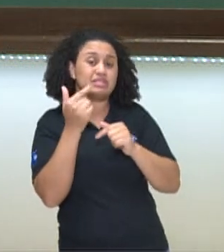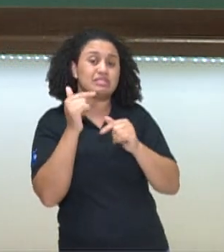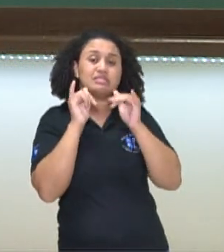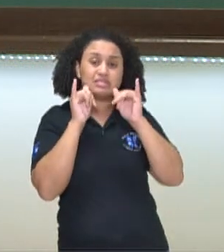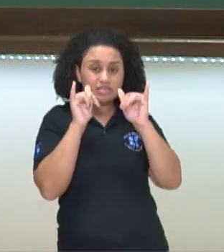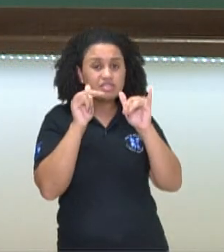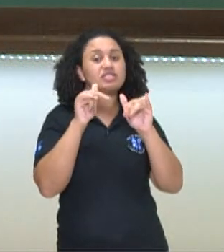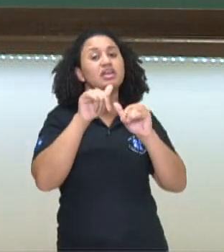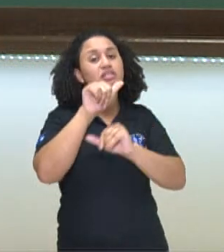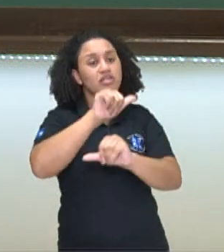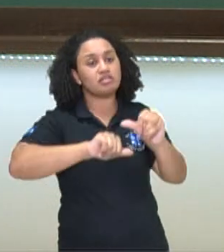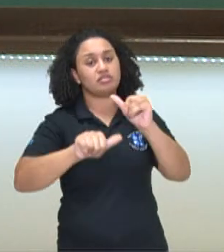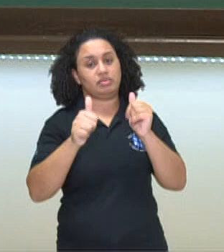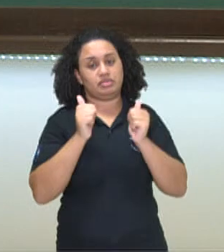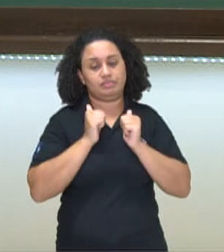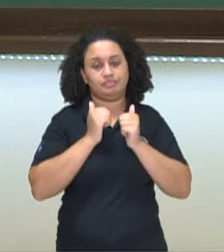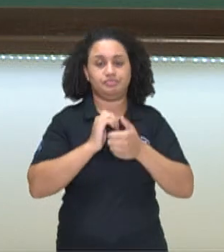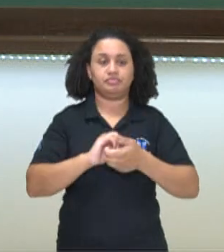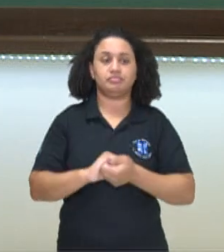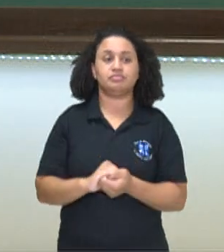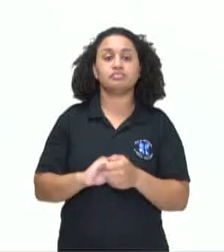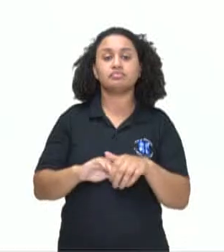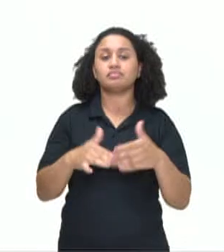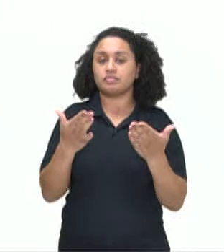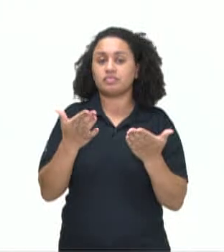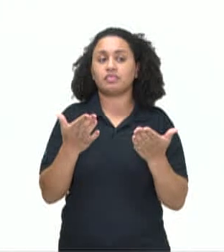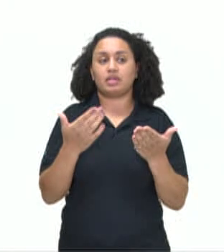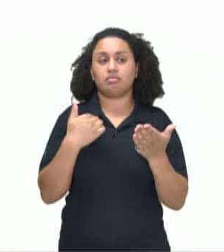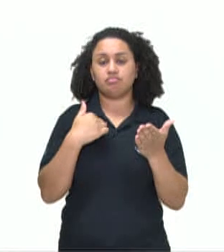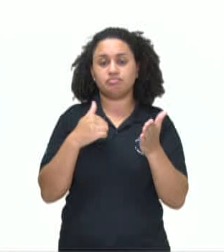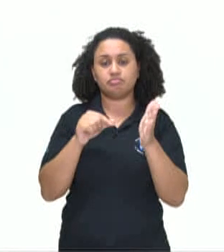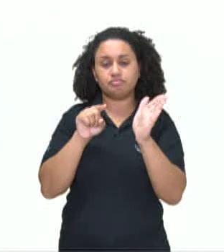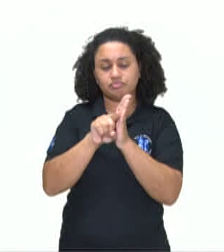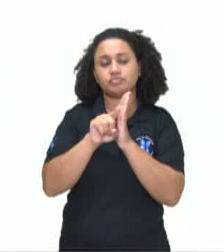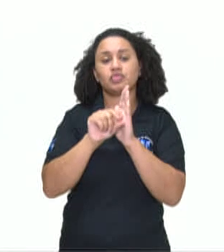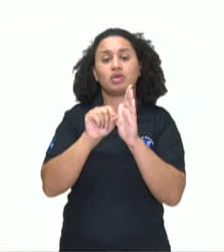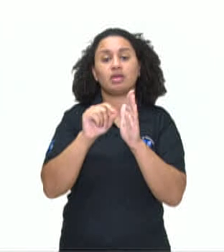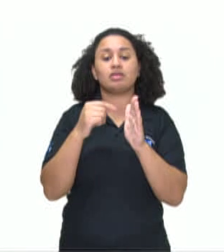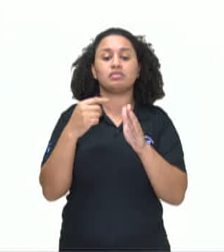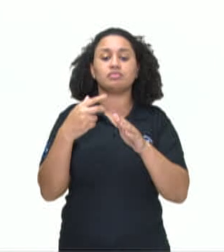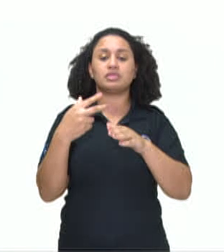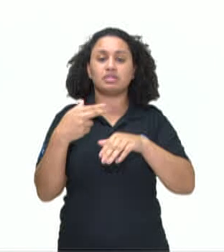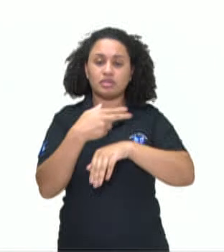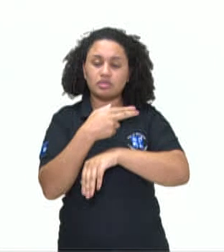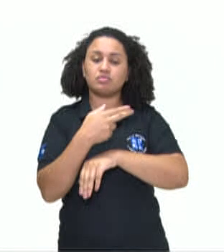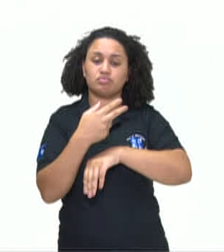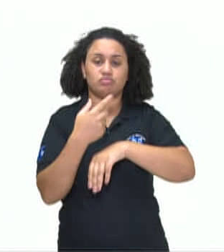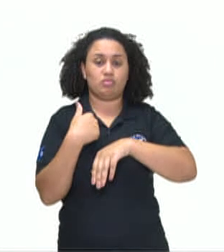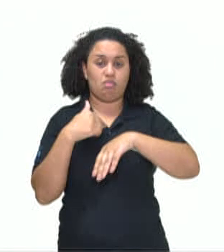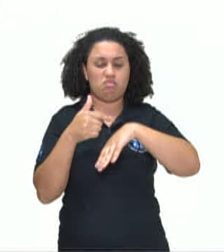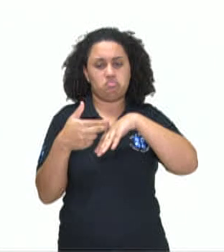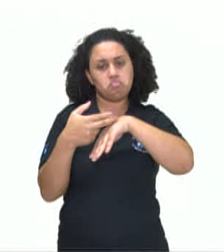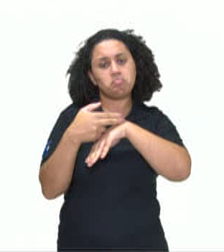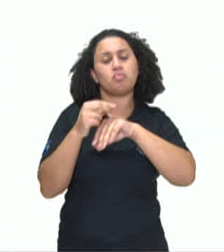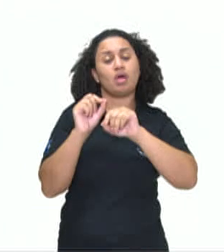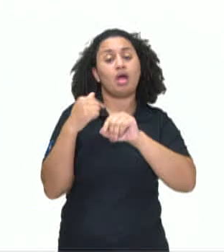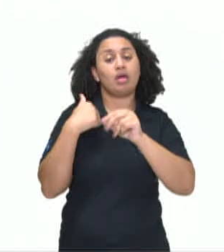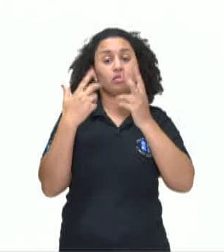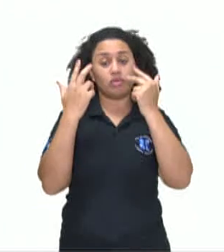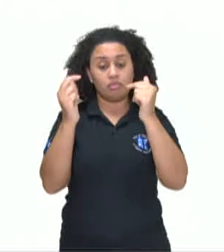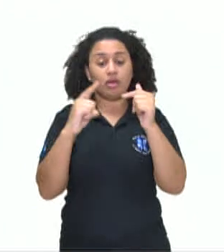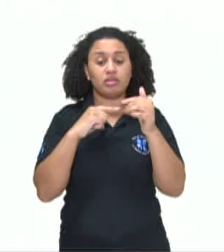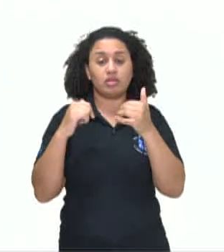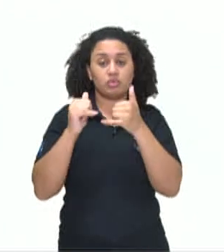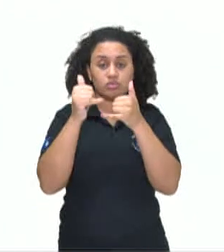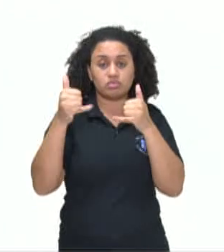demais, tá? Bom, vamos lá. Em cirurgias, é comum aterrar uma pessoa eletricamente ligando-a através de um